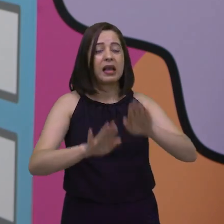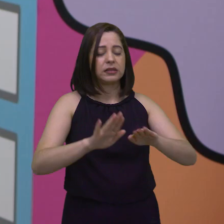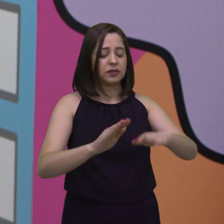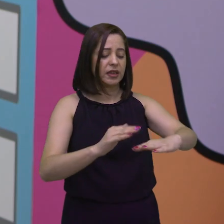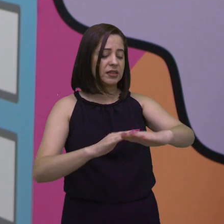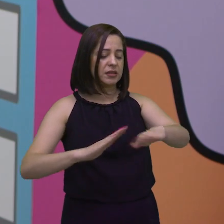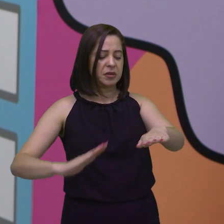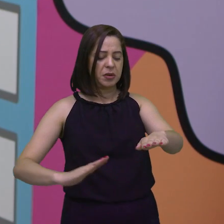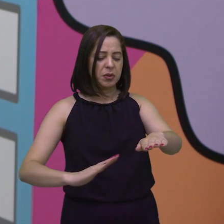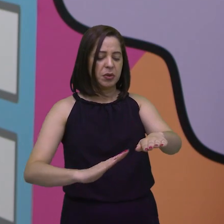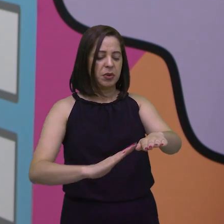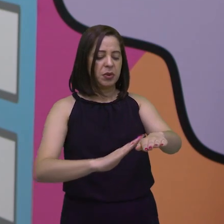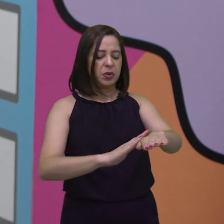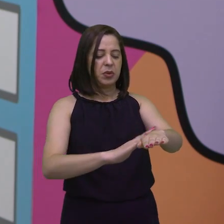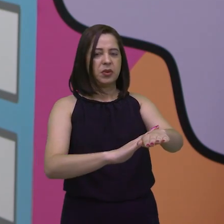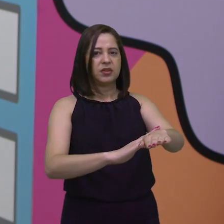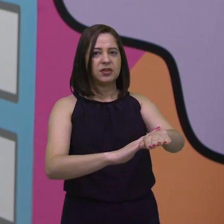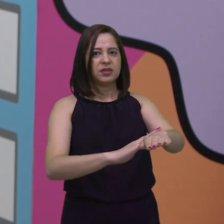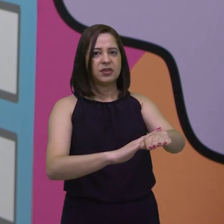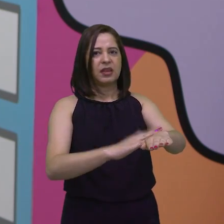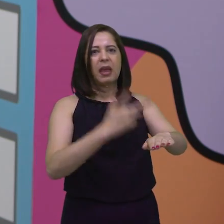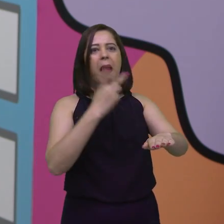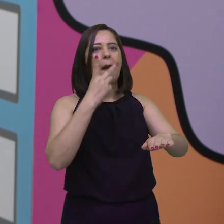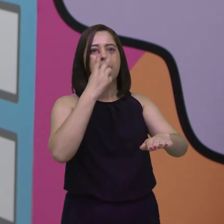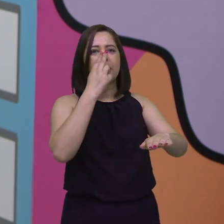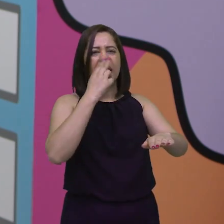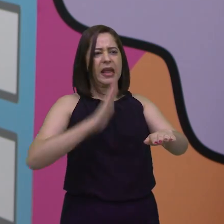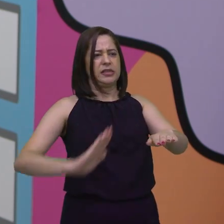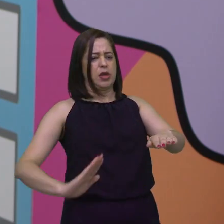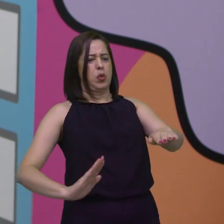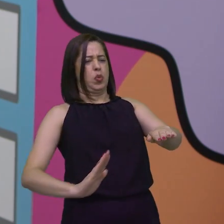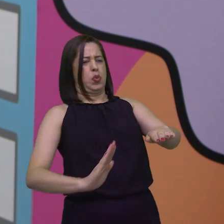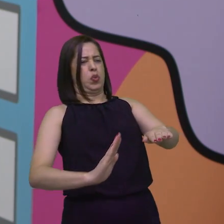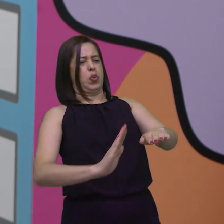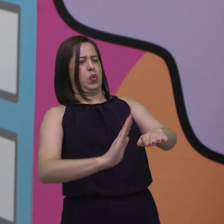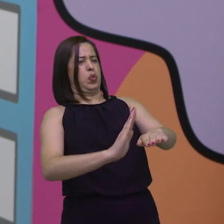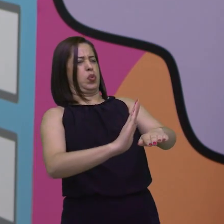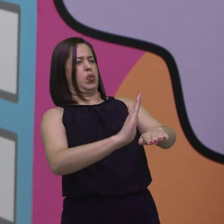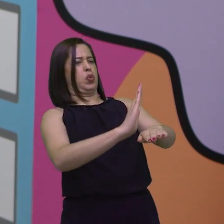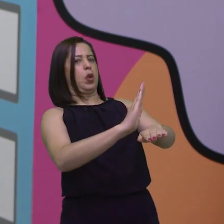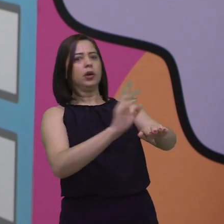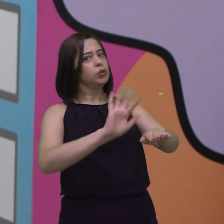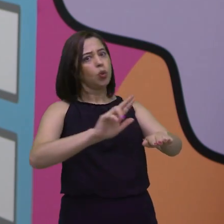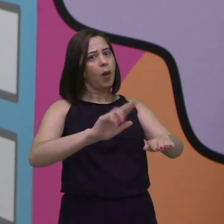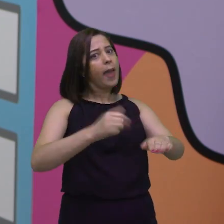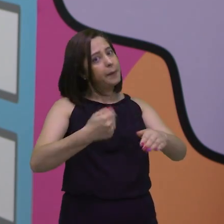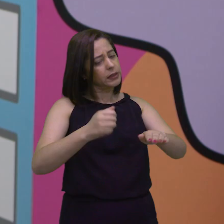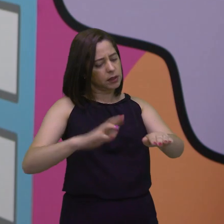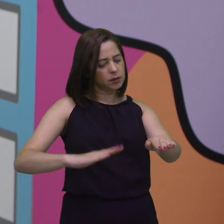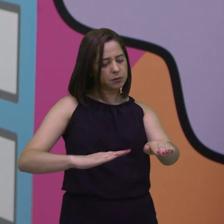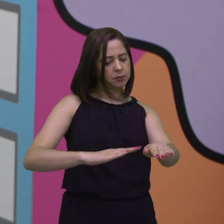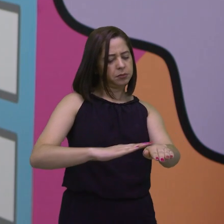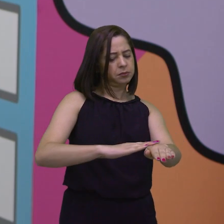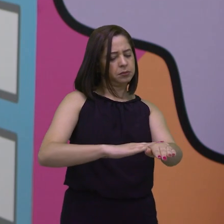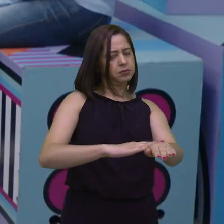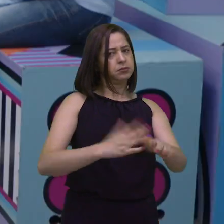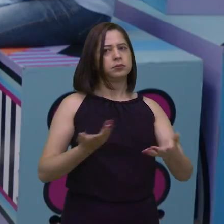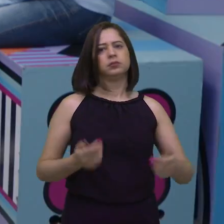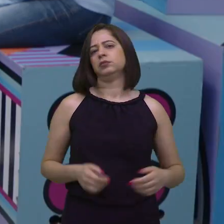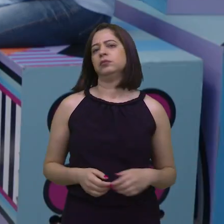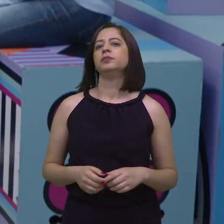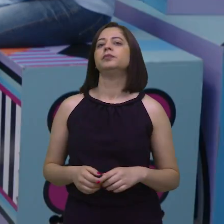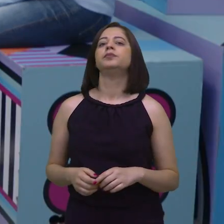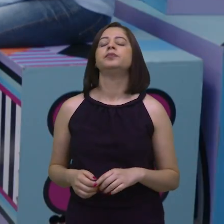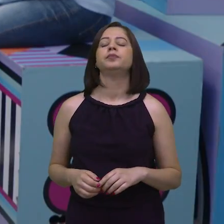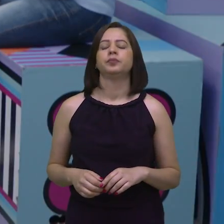inclinação correta. Às vezes parece que eu tô andando em pista de skate, assim.